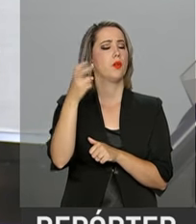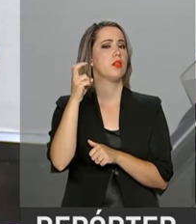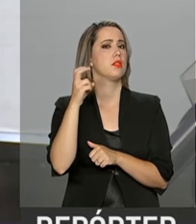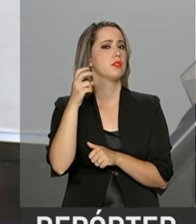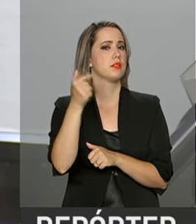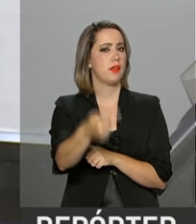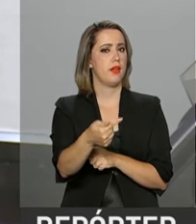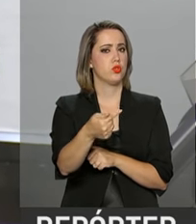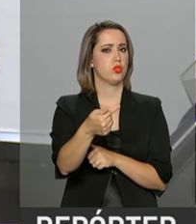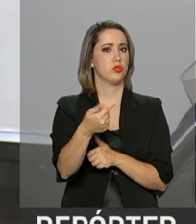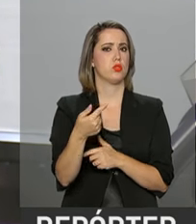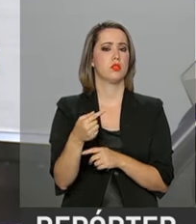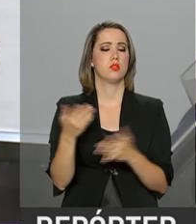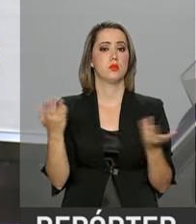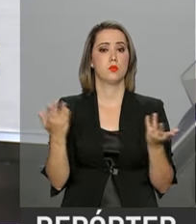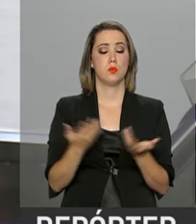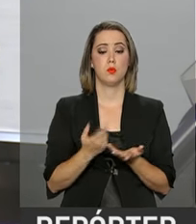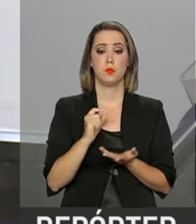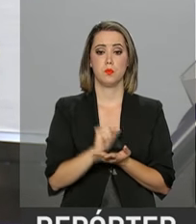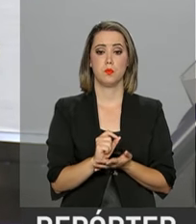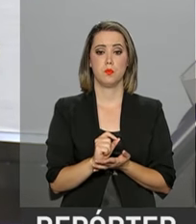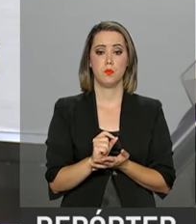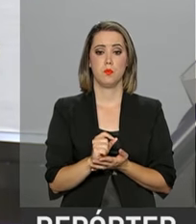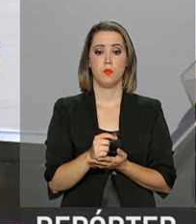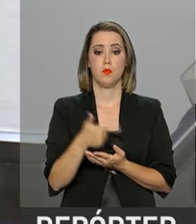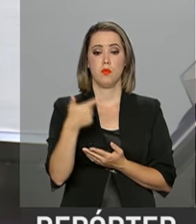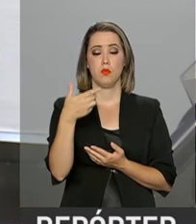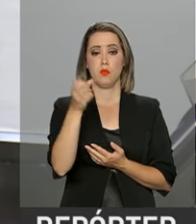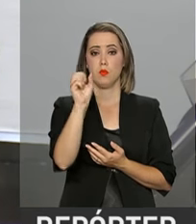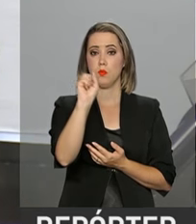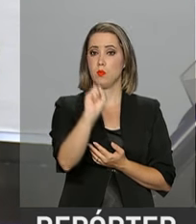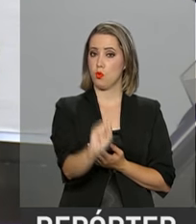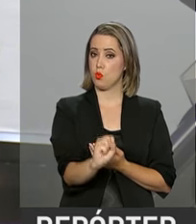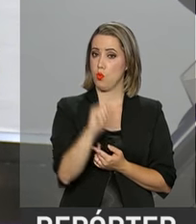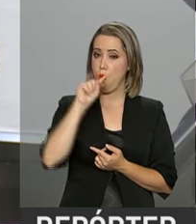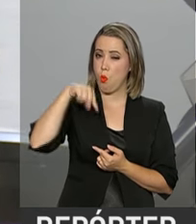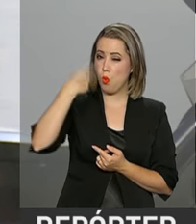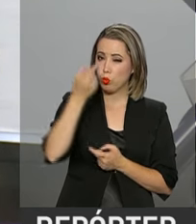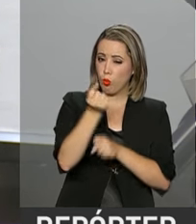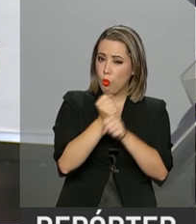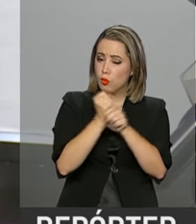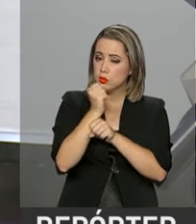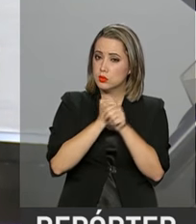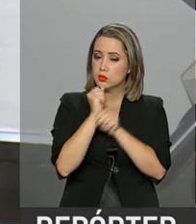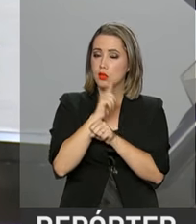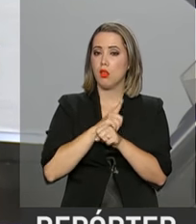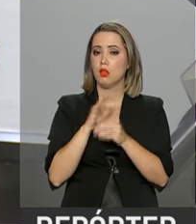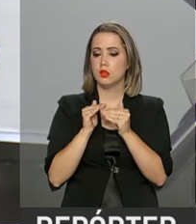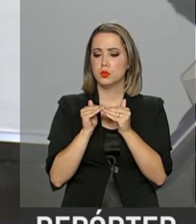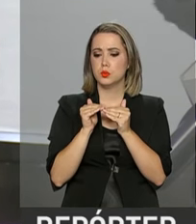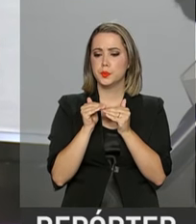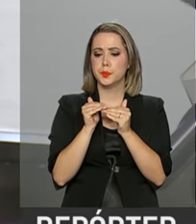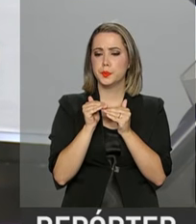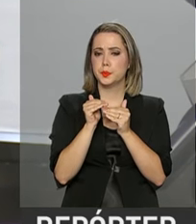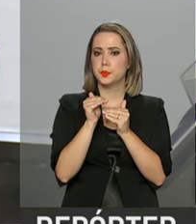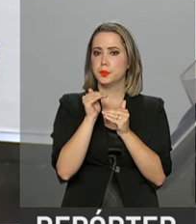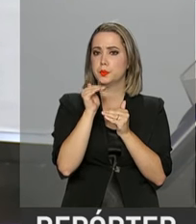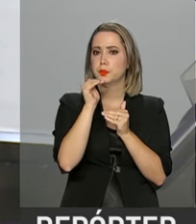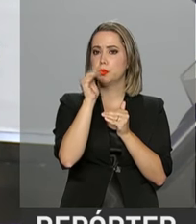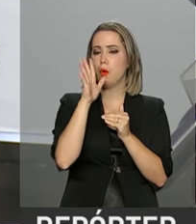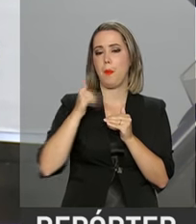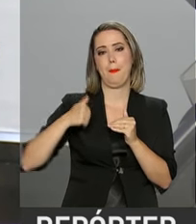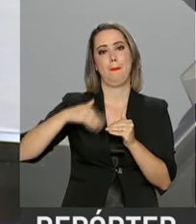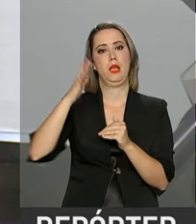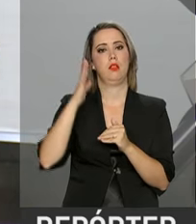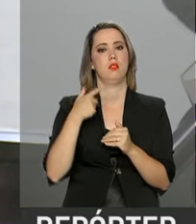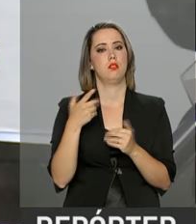do começo até o final. Em 2018, um crescimento que nós esperamos seja acima